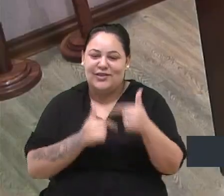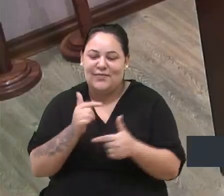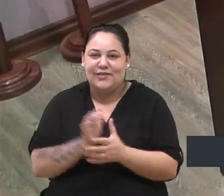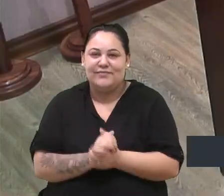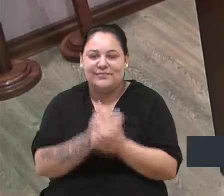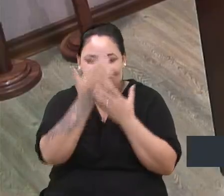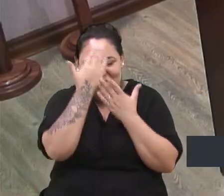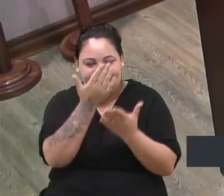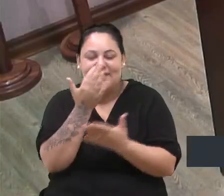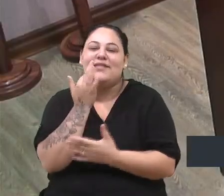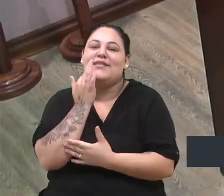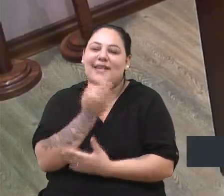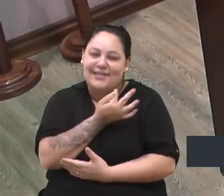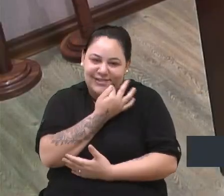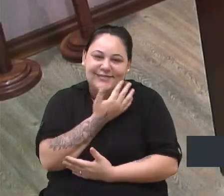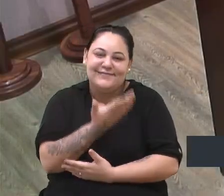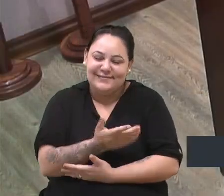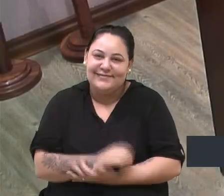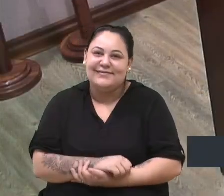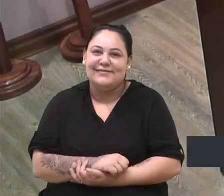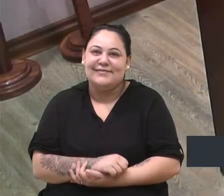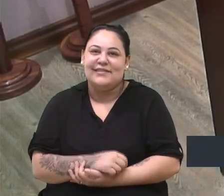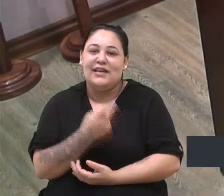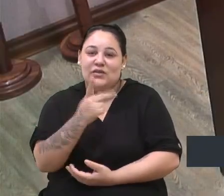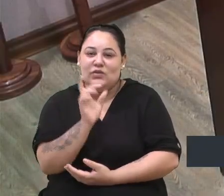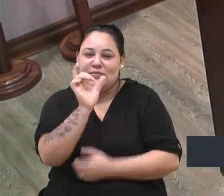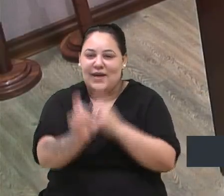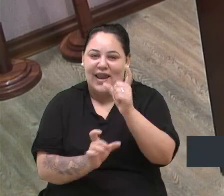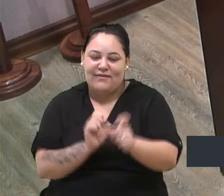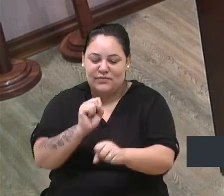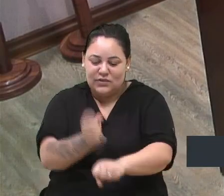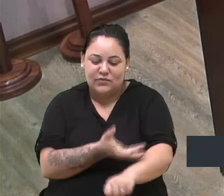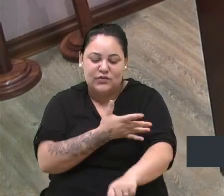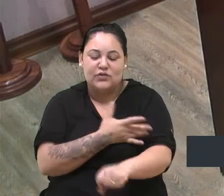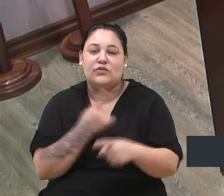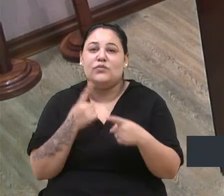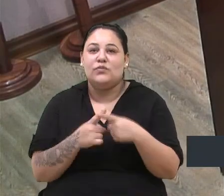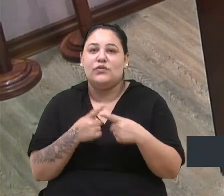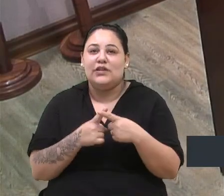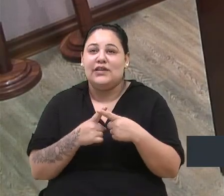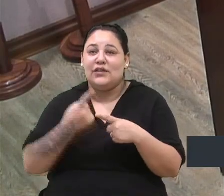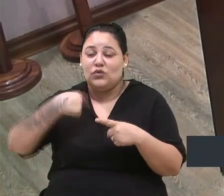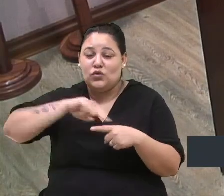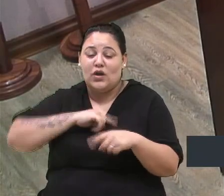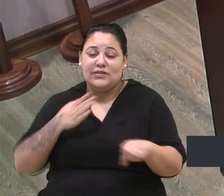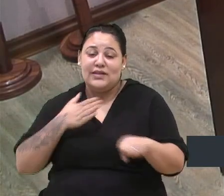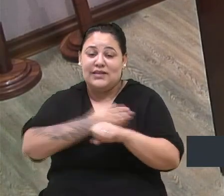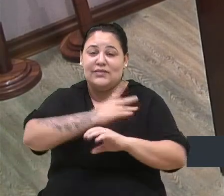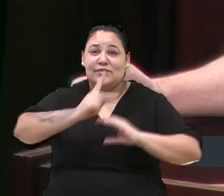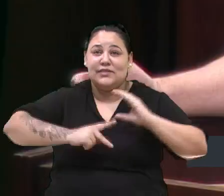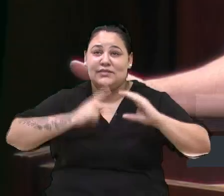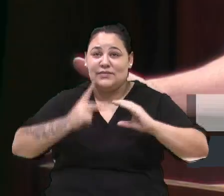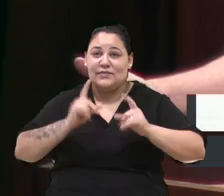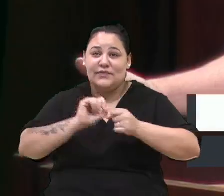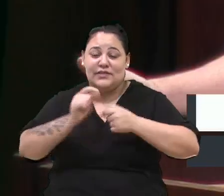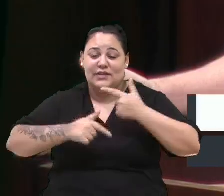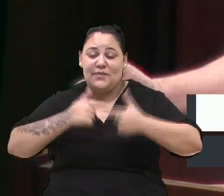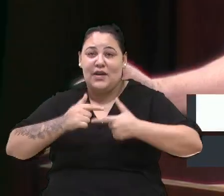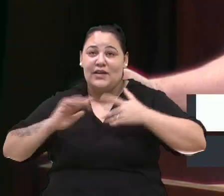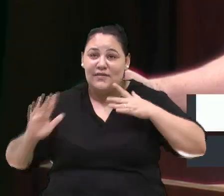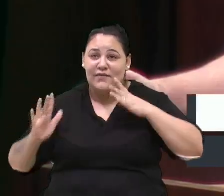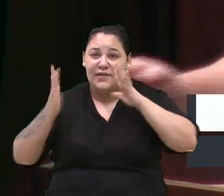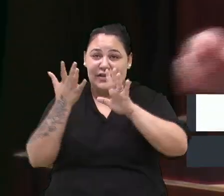Suas palavras me emocionam, porque quando a gente entra e se depara